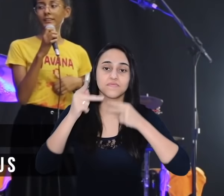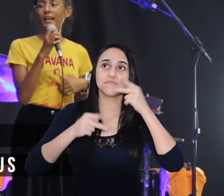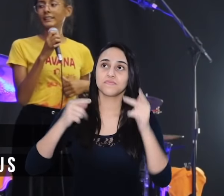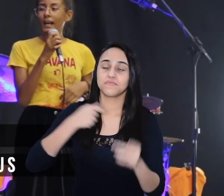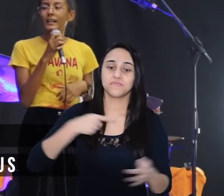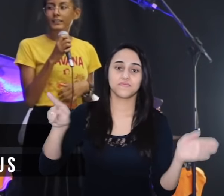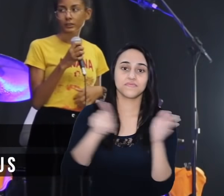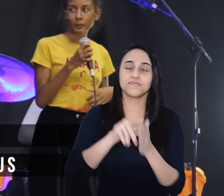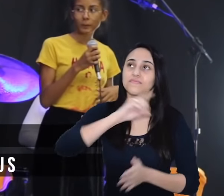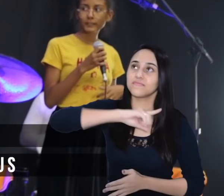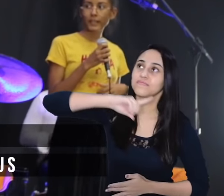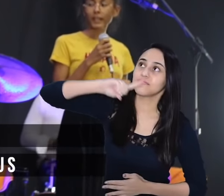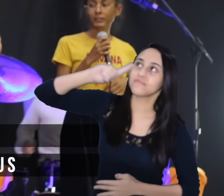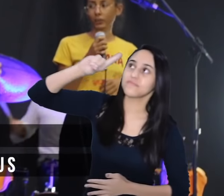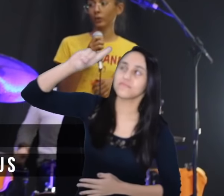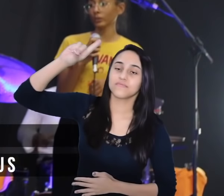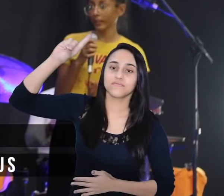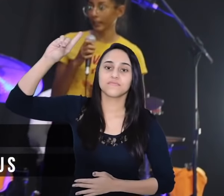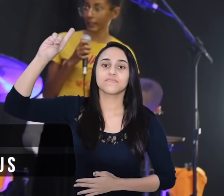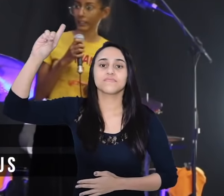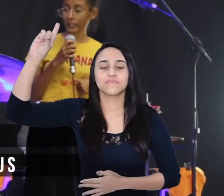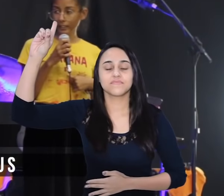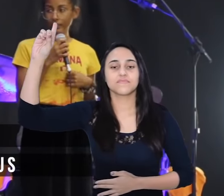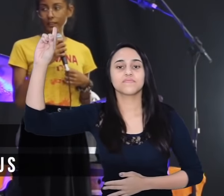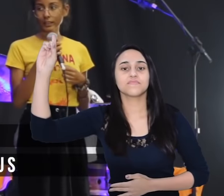pra dizer que te pertenço,